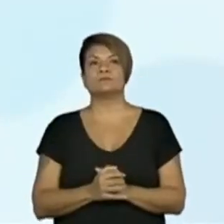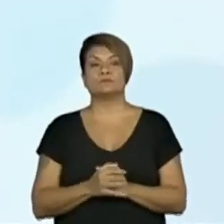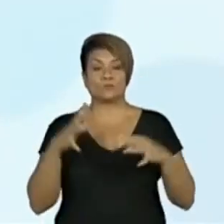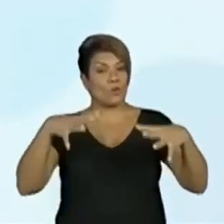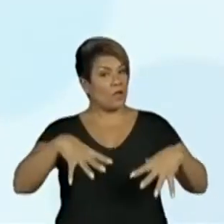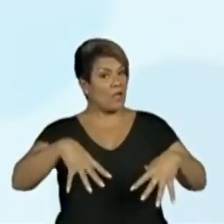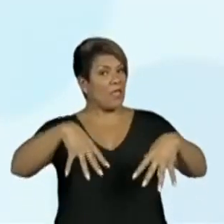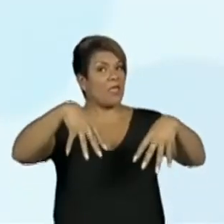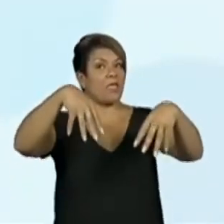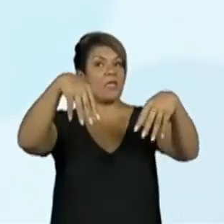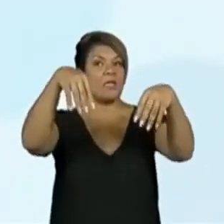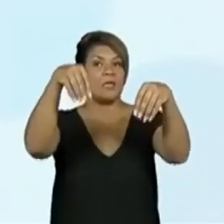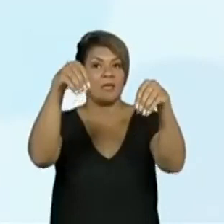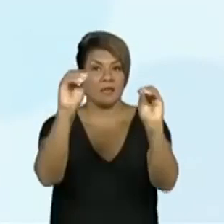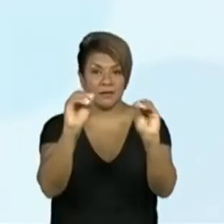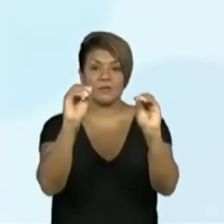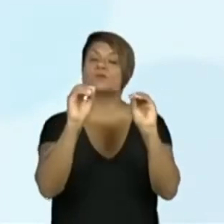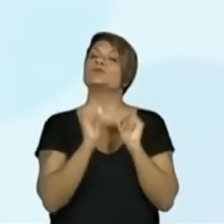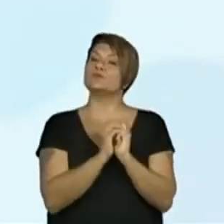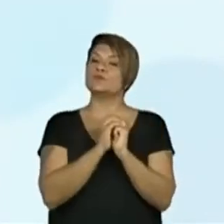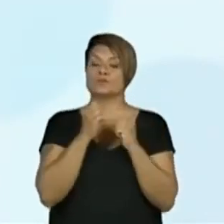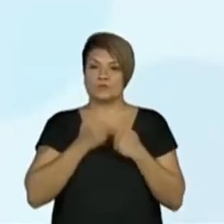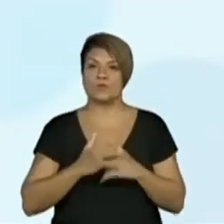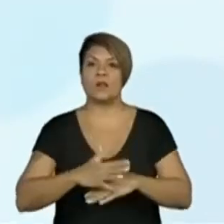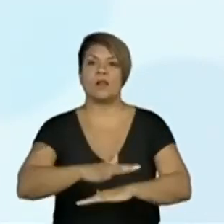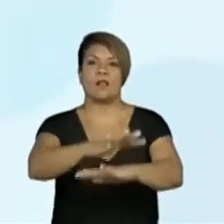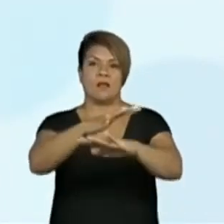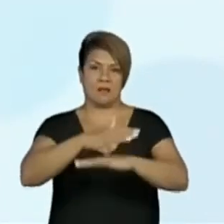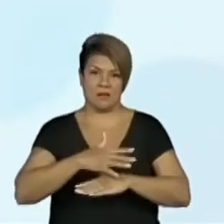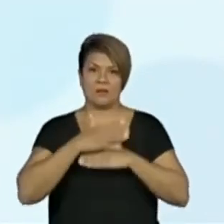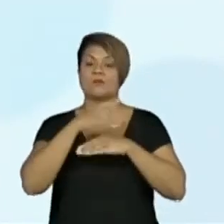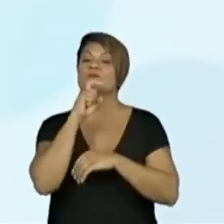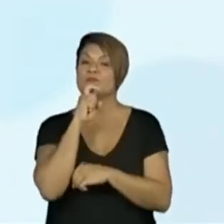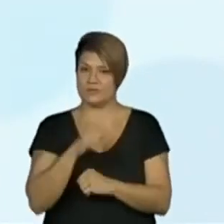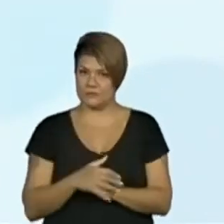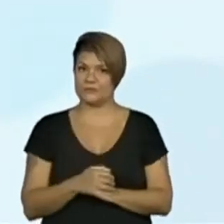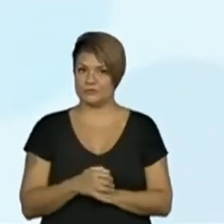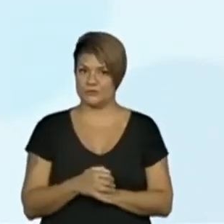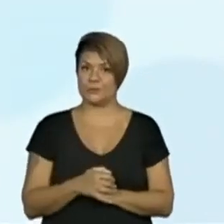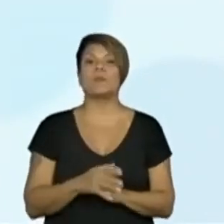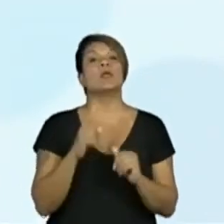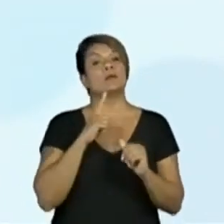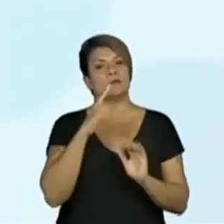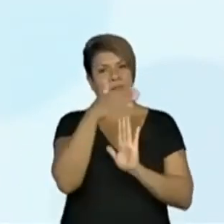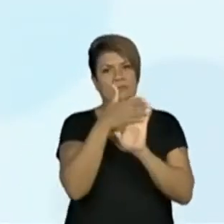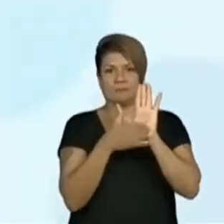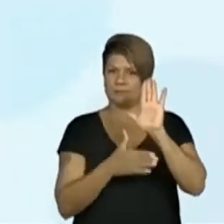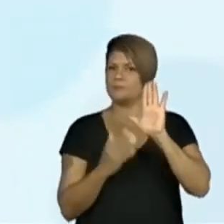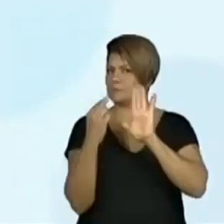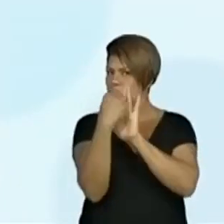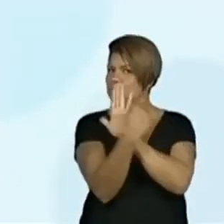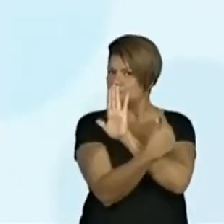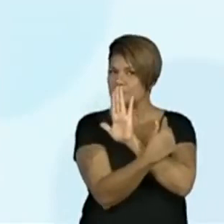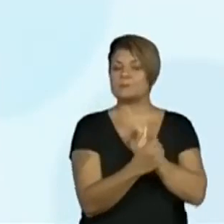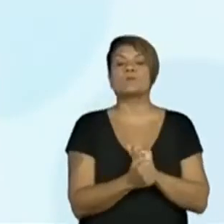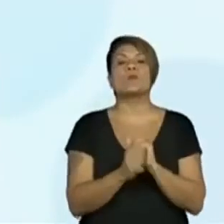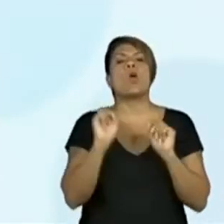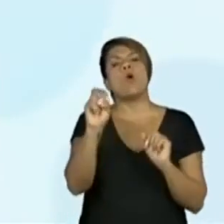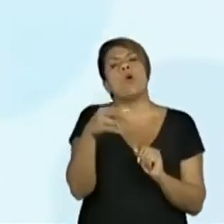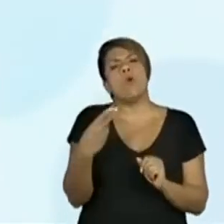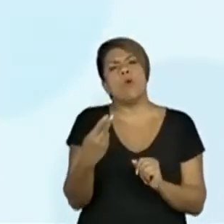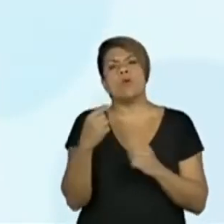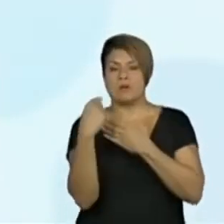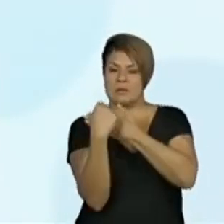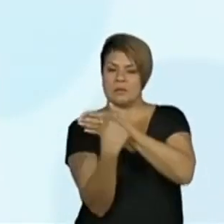O Reino do Lago Verde. Como todo livro tem, né, na capa o título. Vou trazer também quem